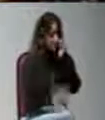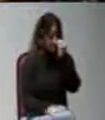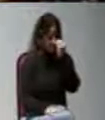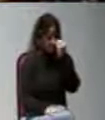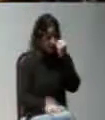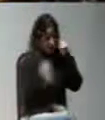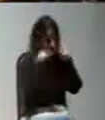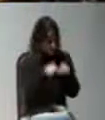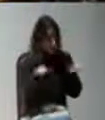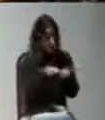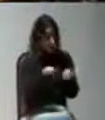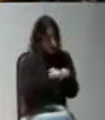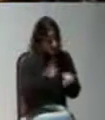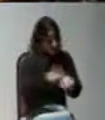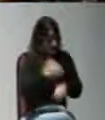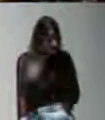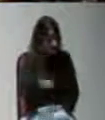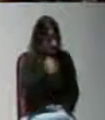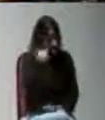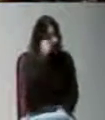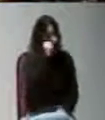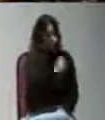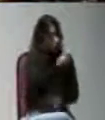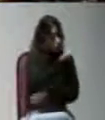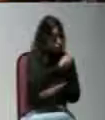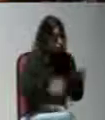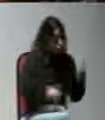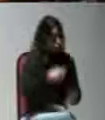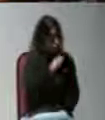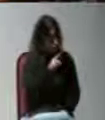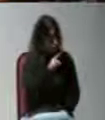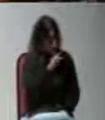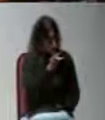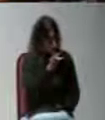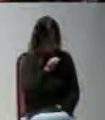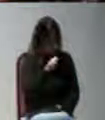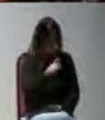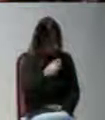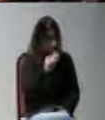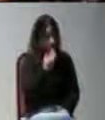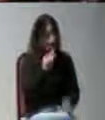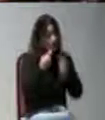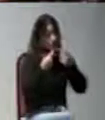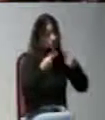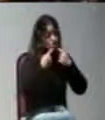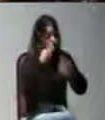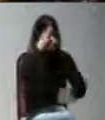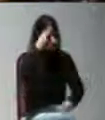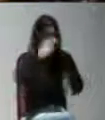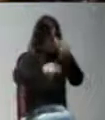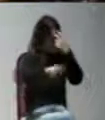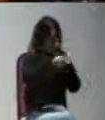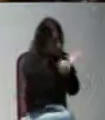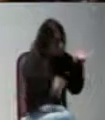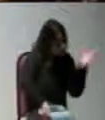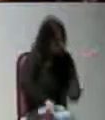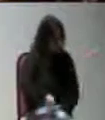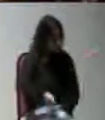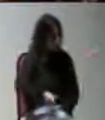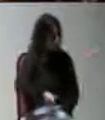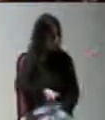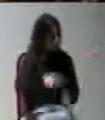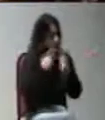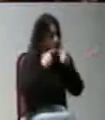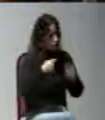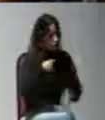mais relevante quando Butler a inverte, criticando o multiculturalismo e apontando não para os sujeitos portadores